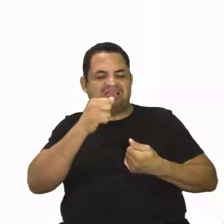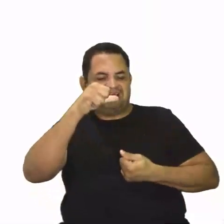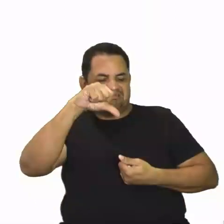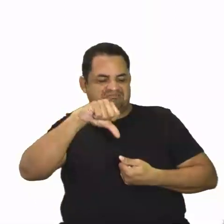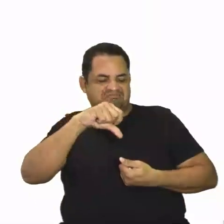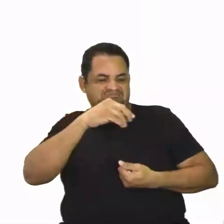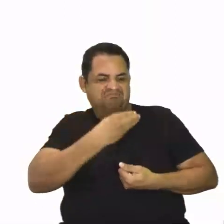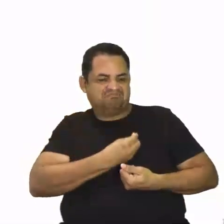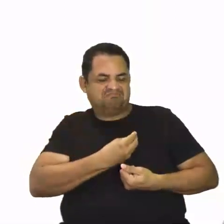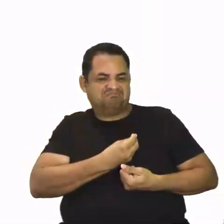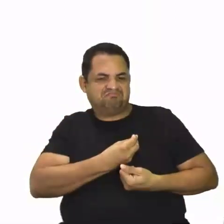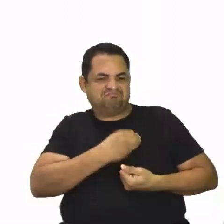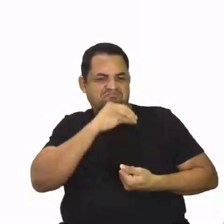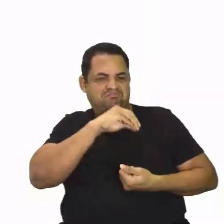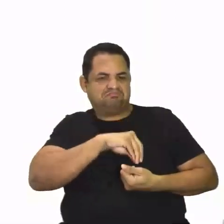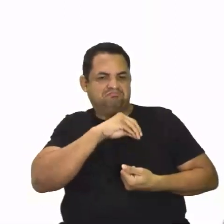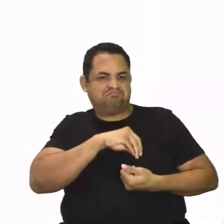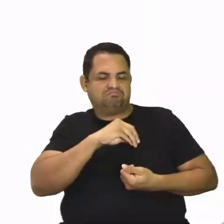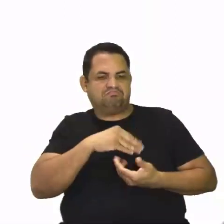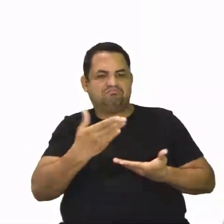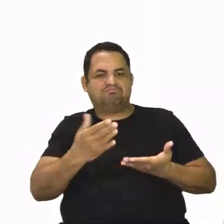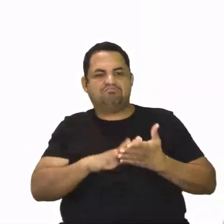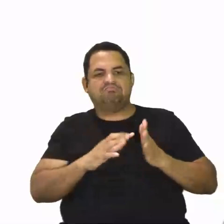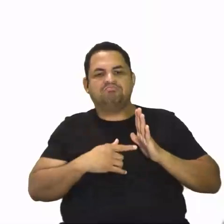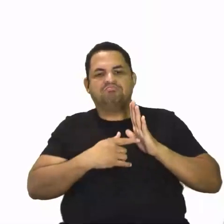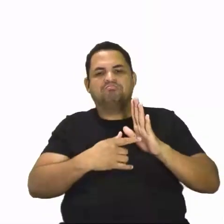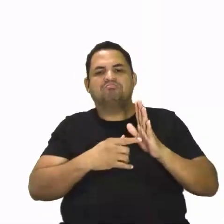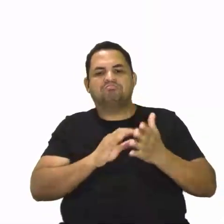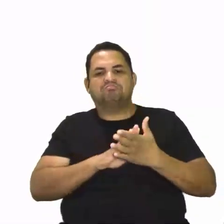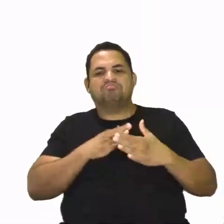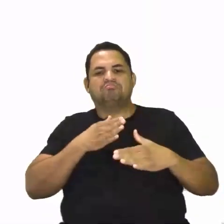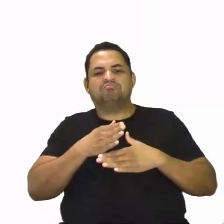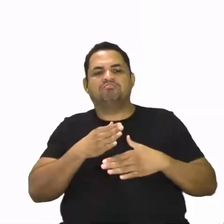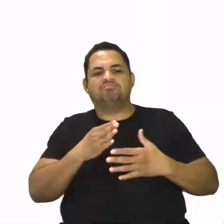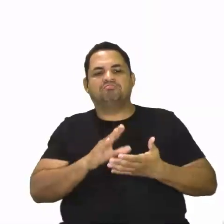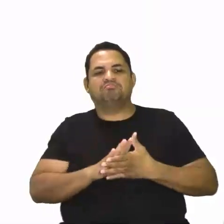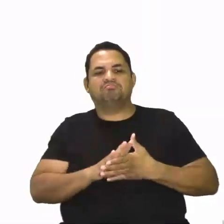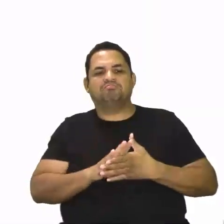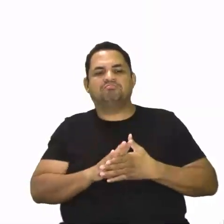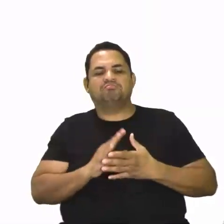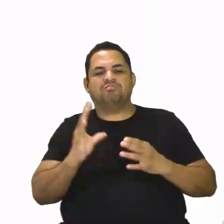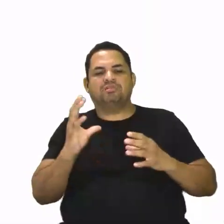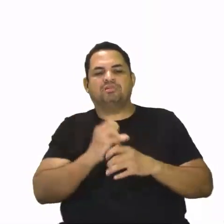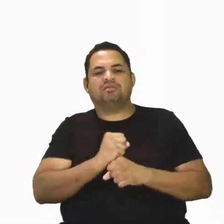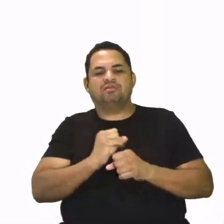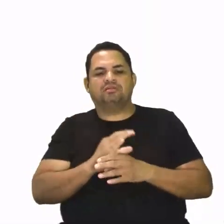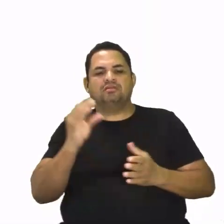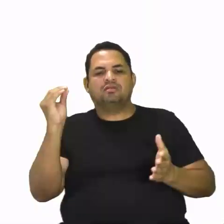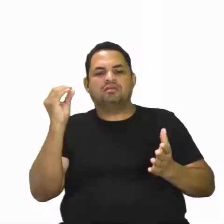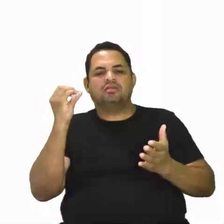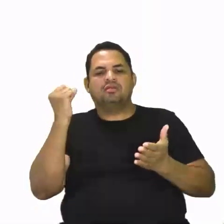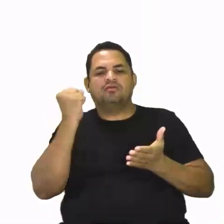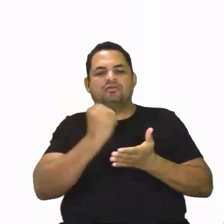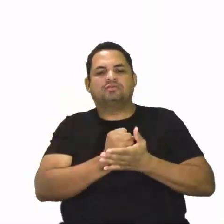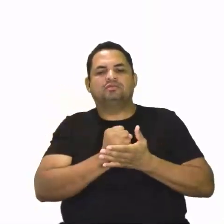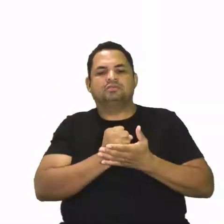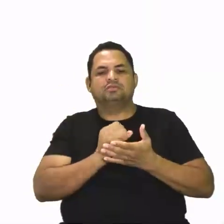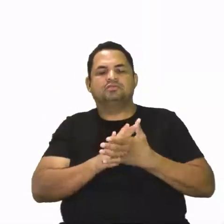se manifestaram na prática, sem entrar, contudo, nos cálculos oficiais da